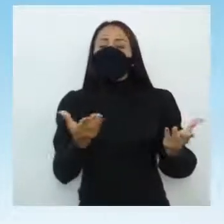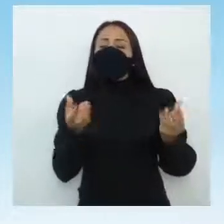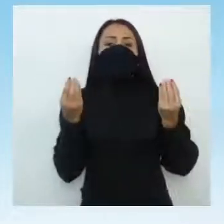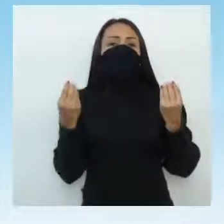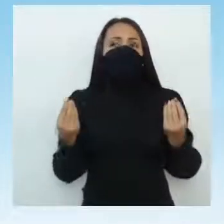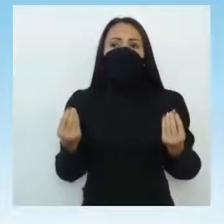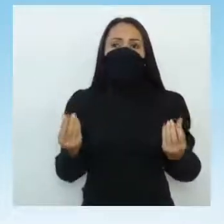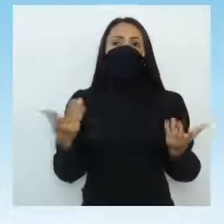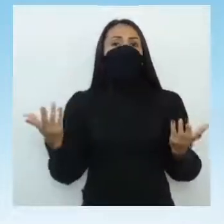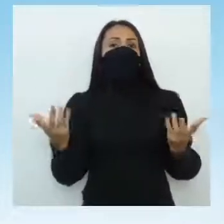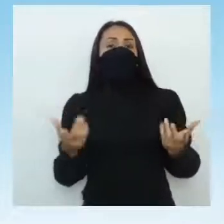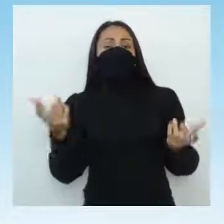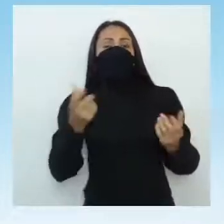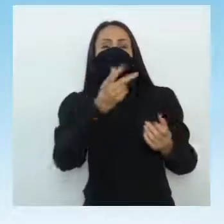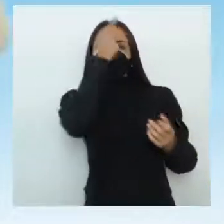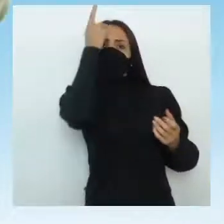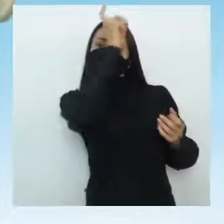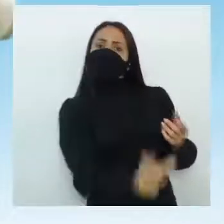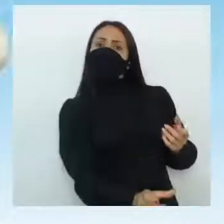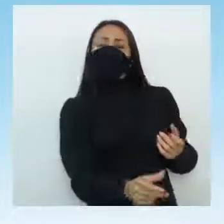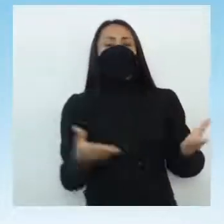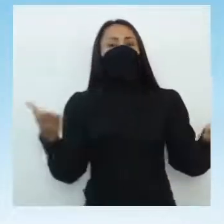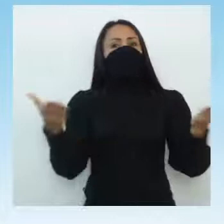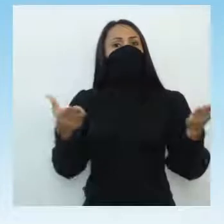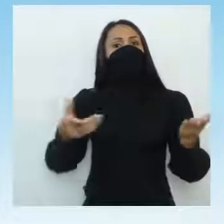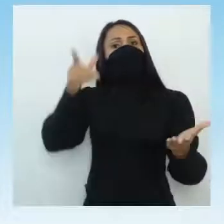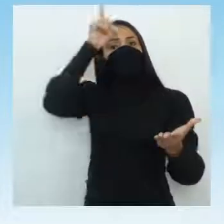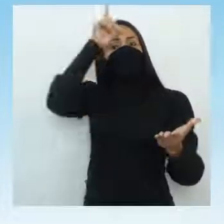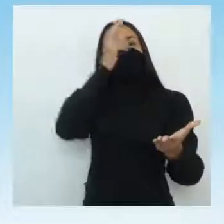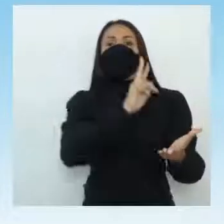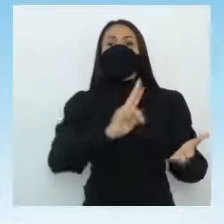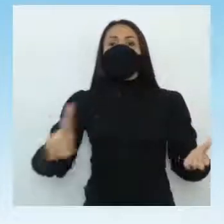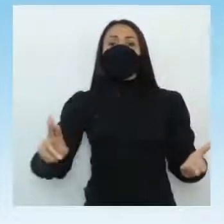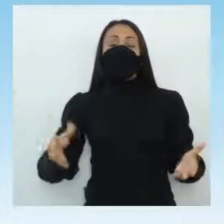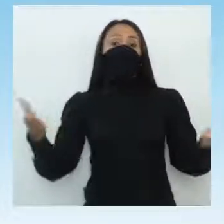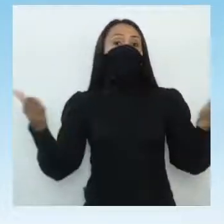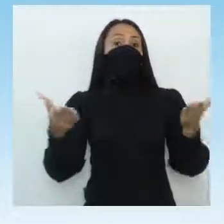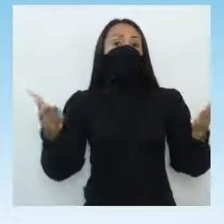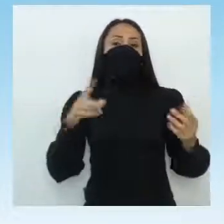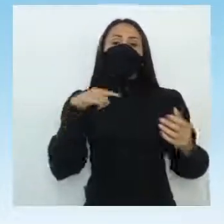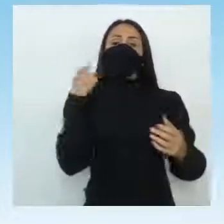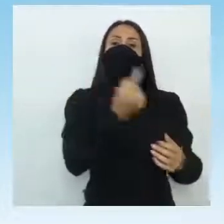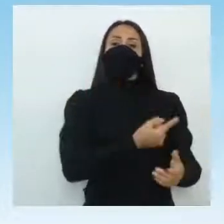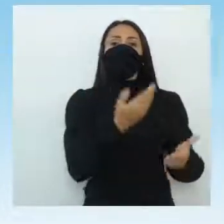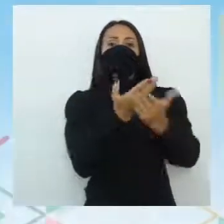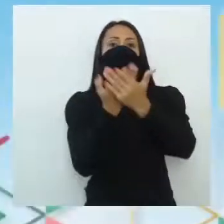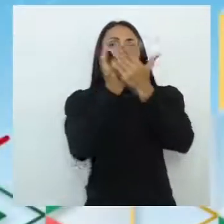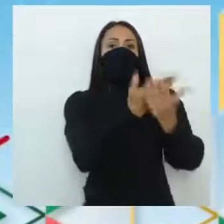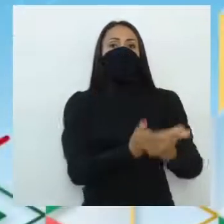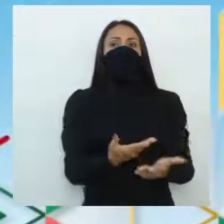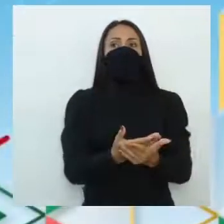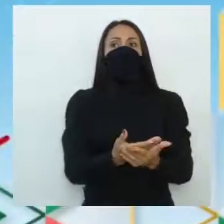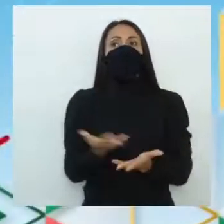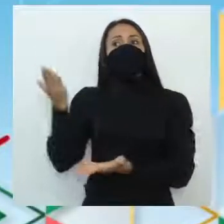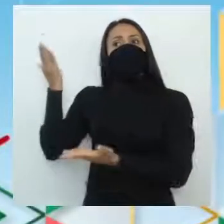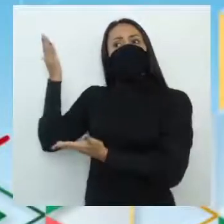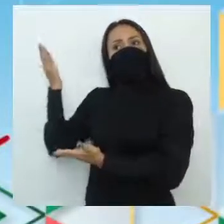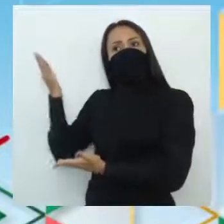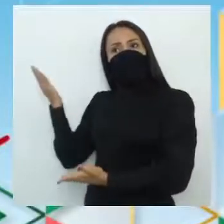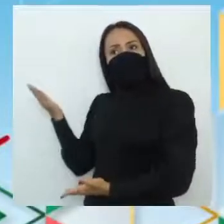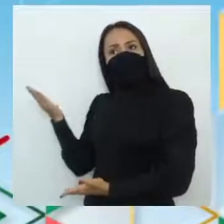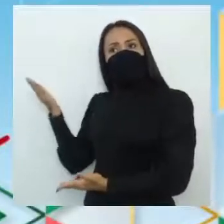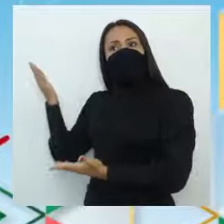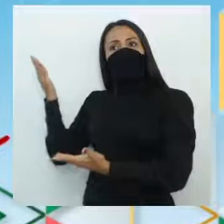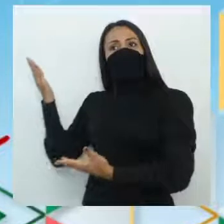a personalidade hoje, a liderança religiosa que hoje nós vamos estudar? Como há na tela, nós